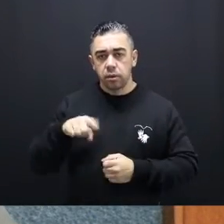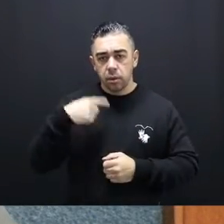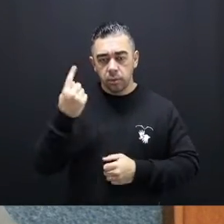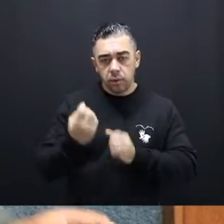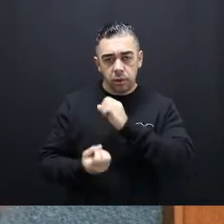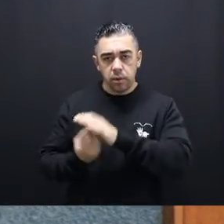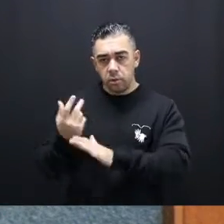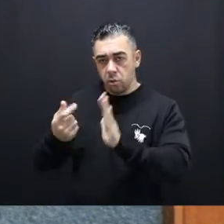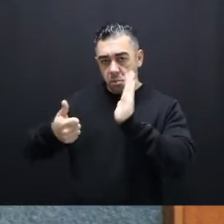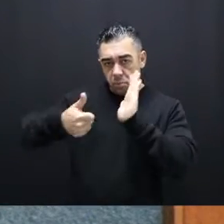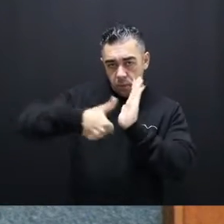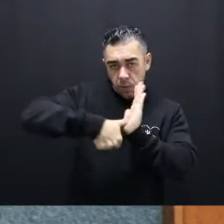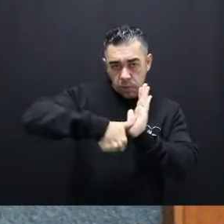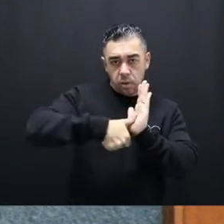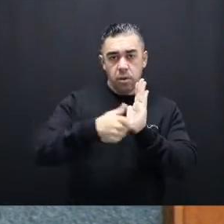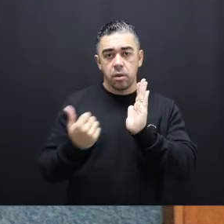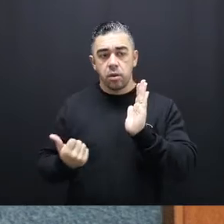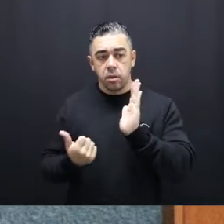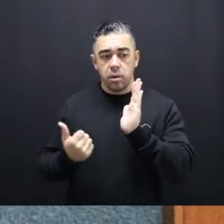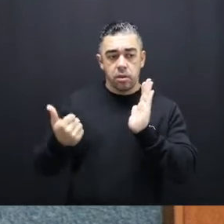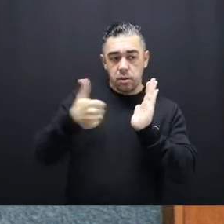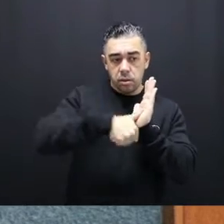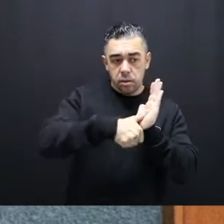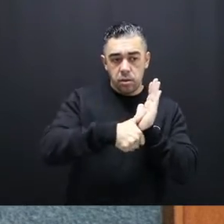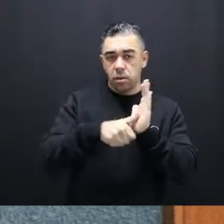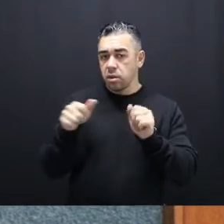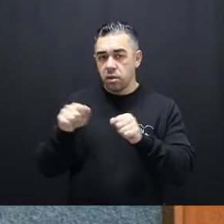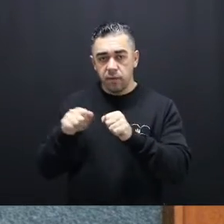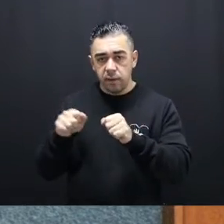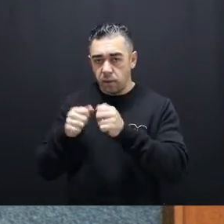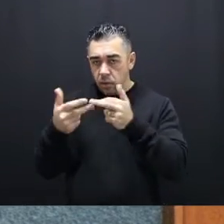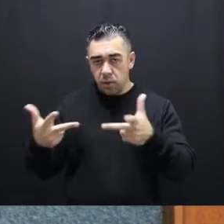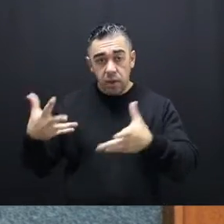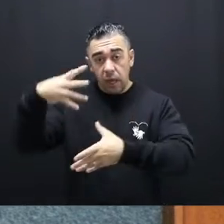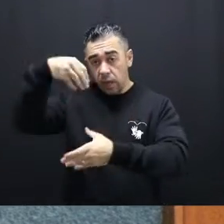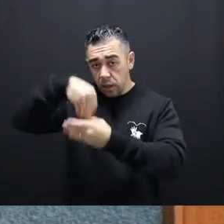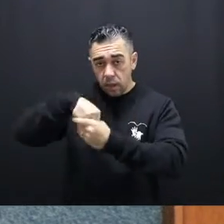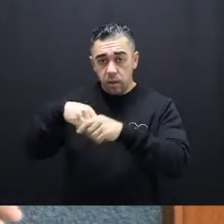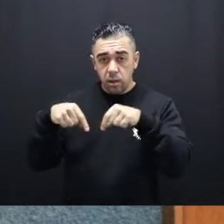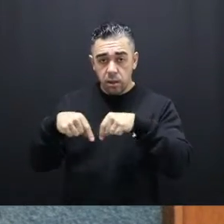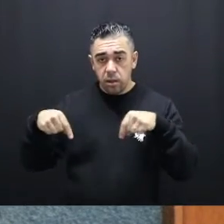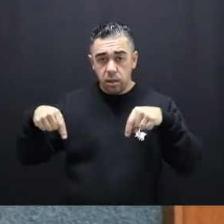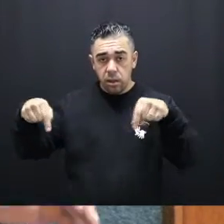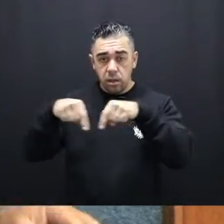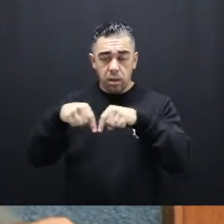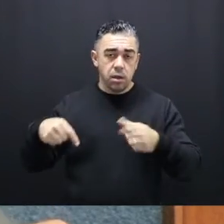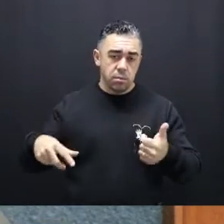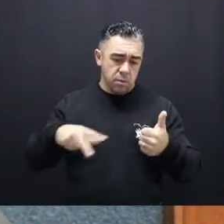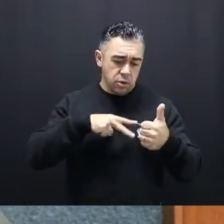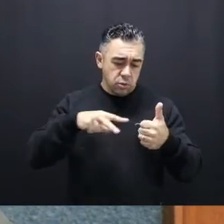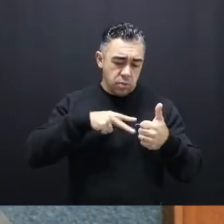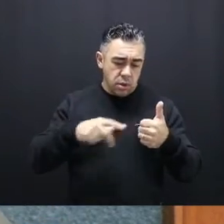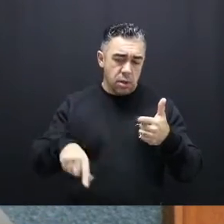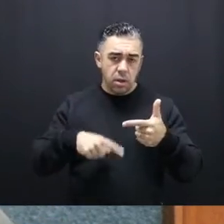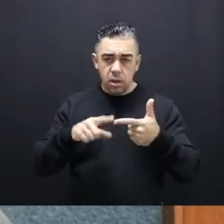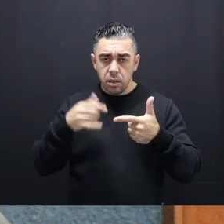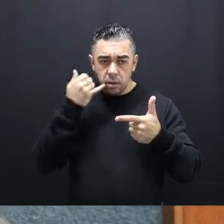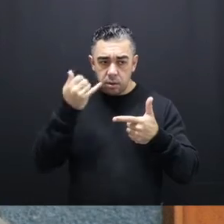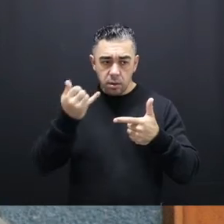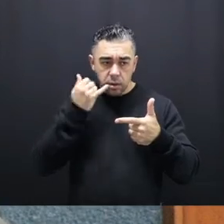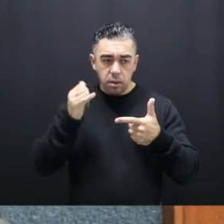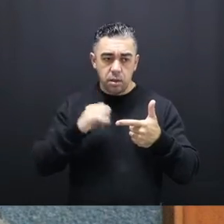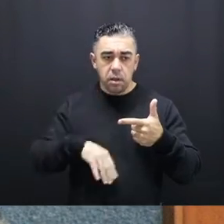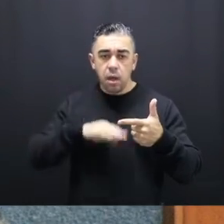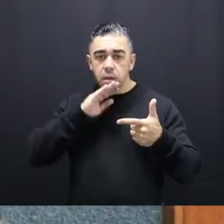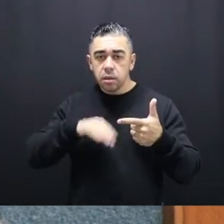colocar o dedinho ficava dentro do gabinete e tem que resolver por ali né pode particular o telefone fixo e no